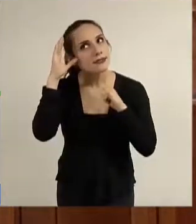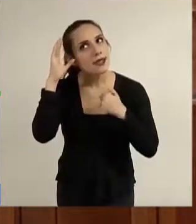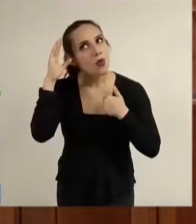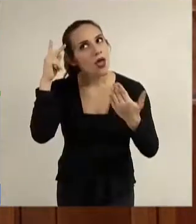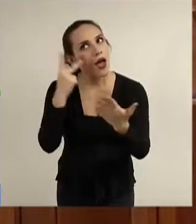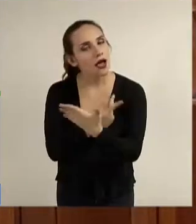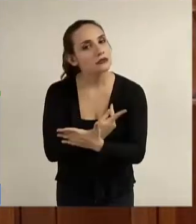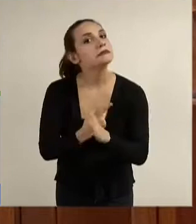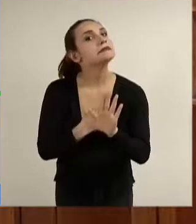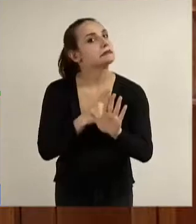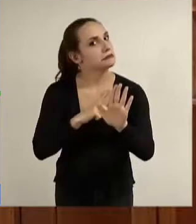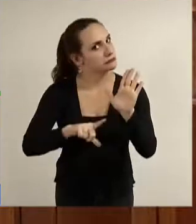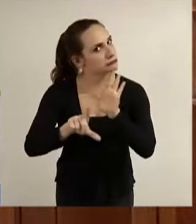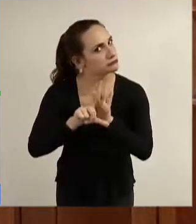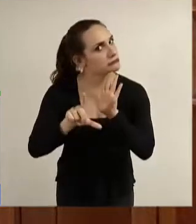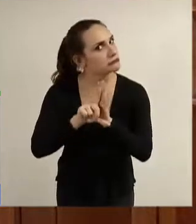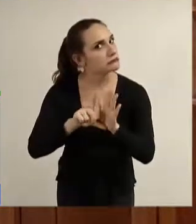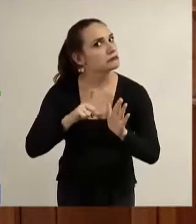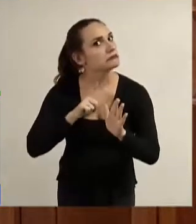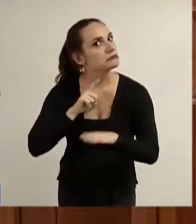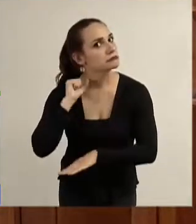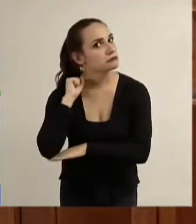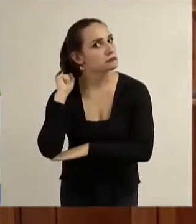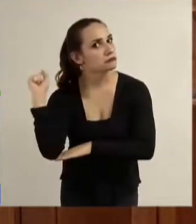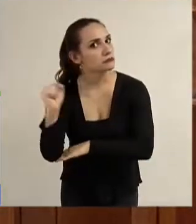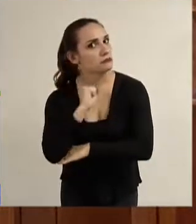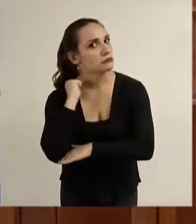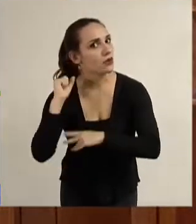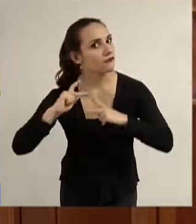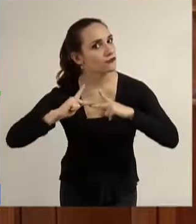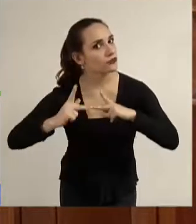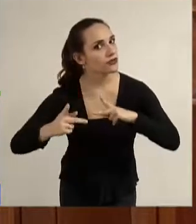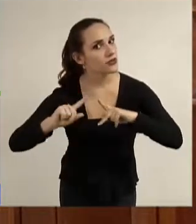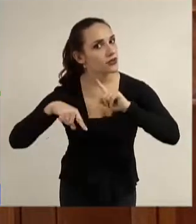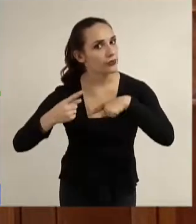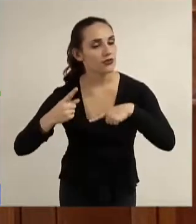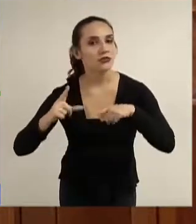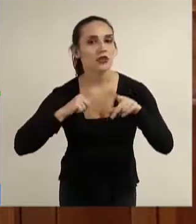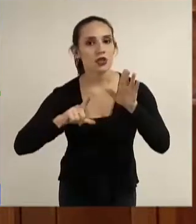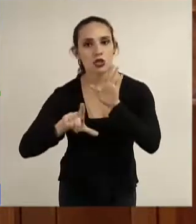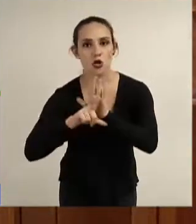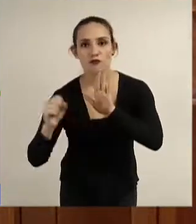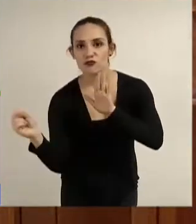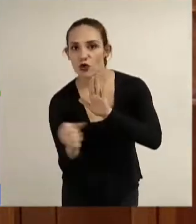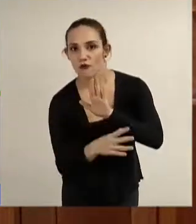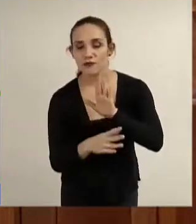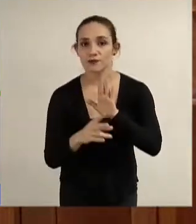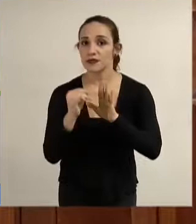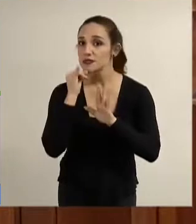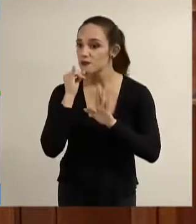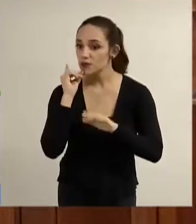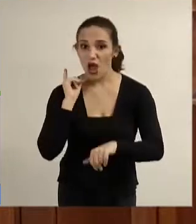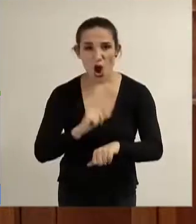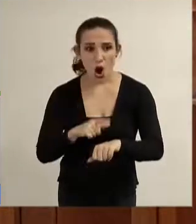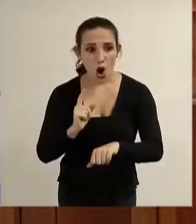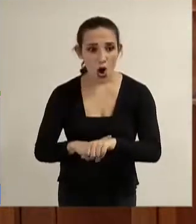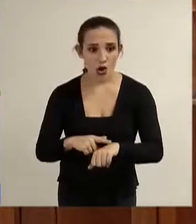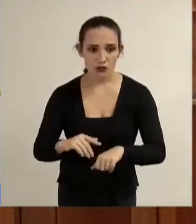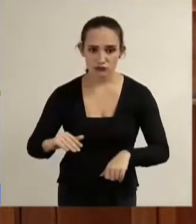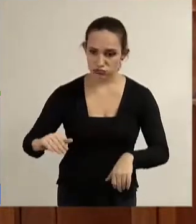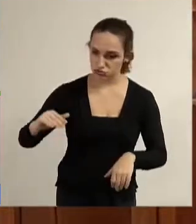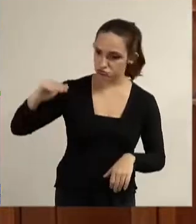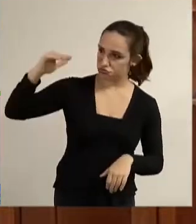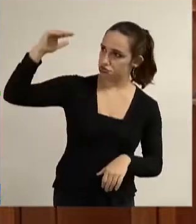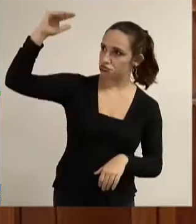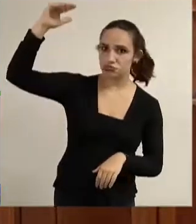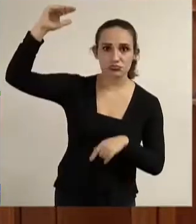lei importante, que teve muitas inovações, mas que o adulto, deputado Barbosinha, já concederei com alegria